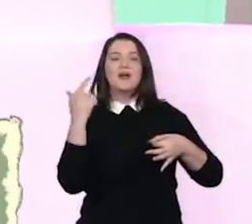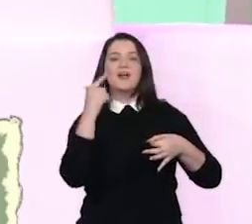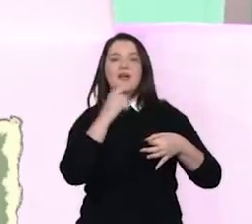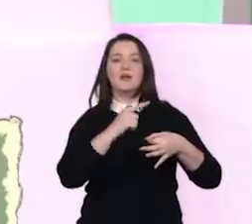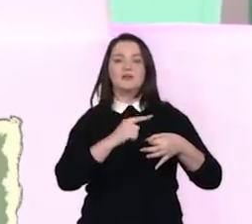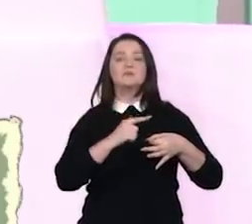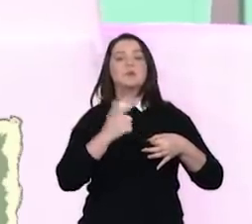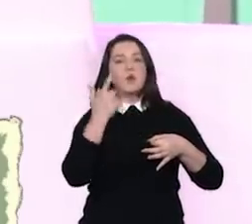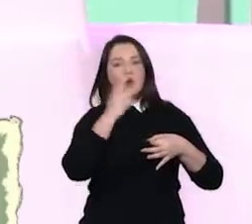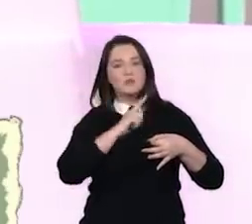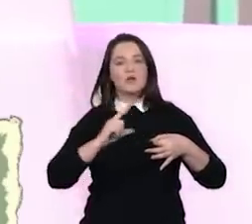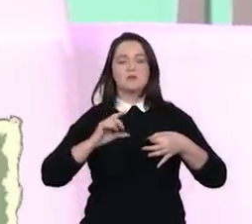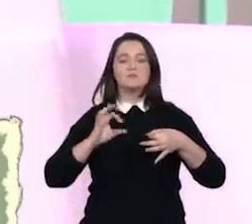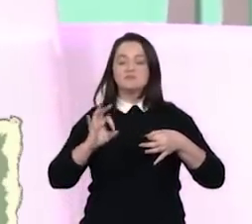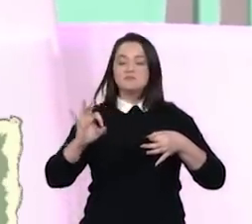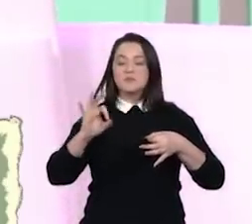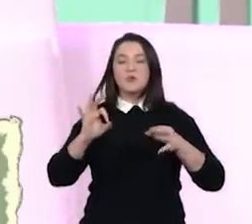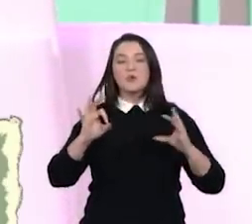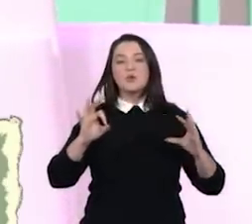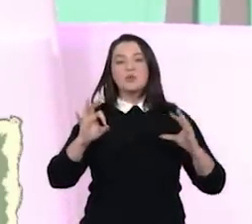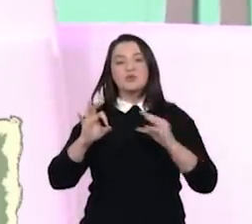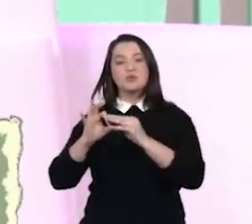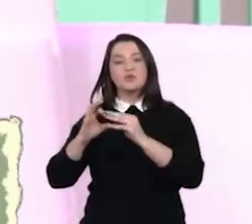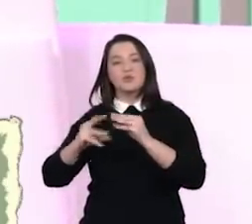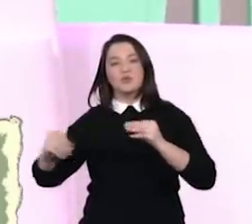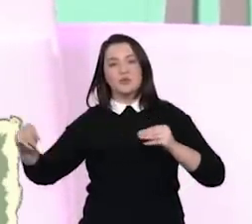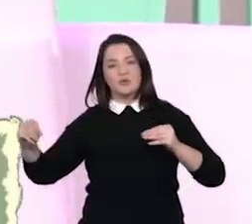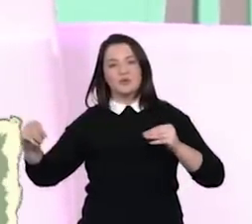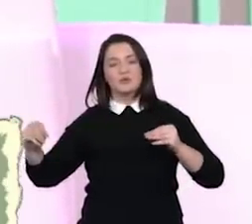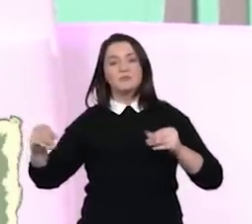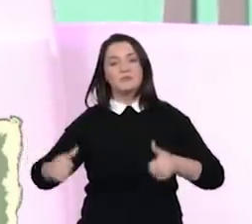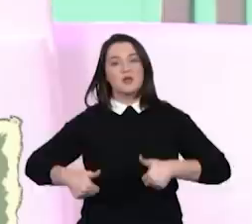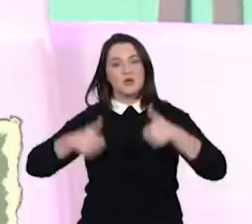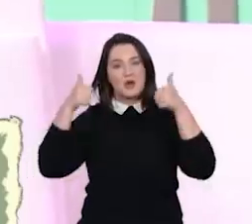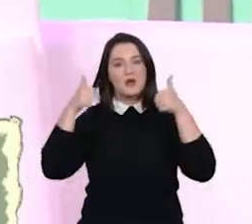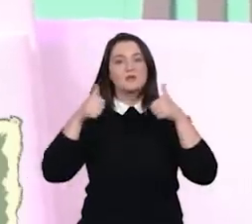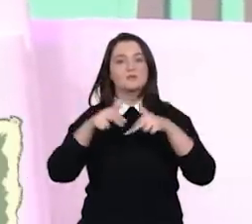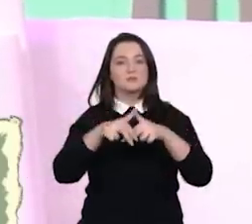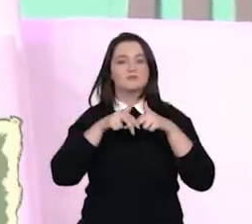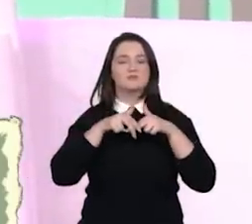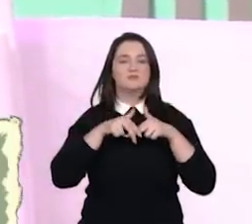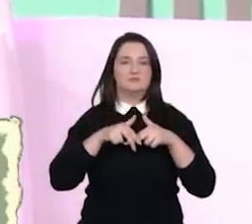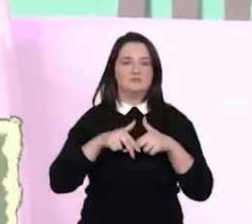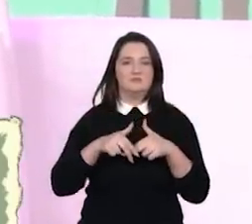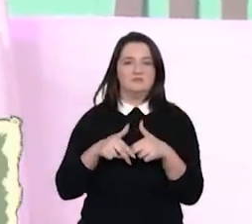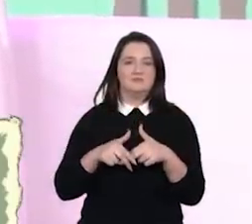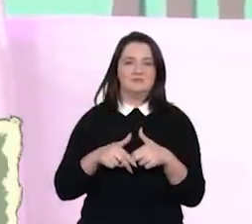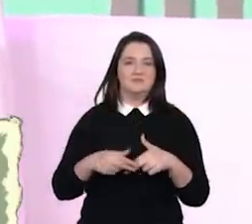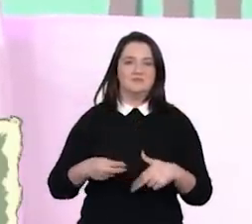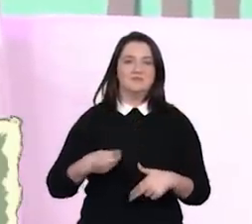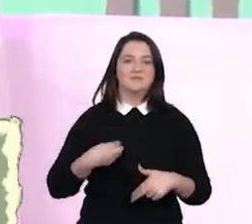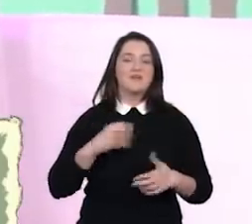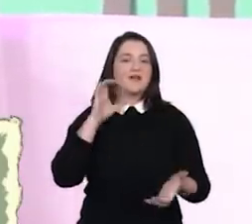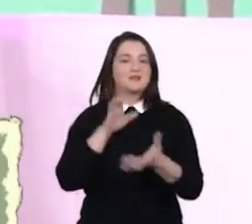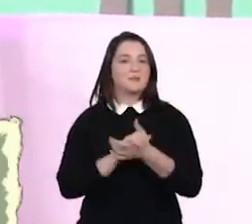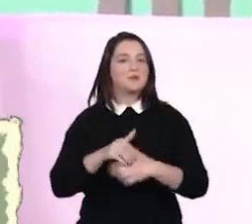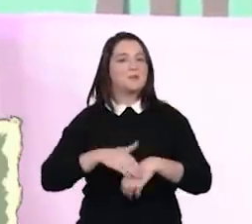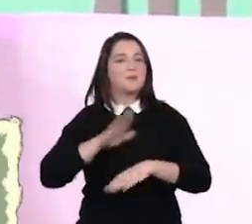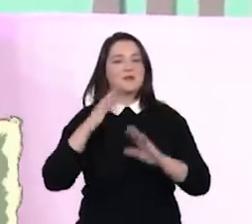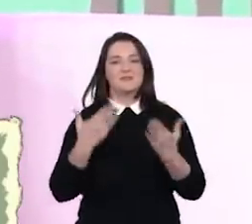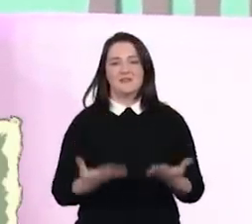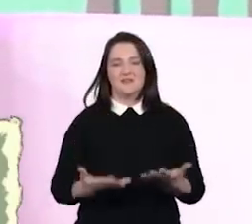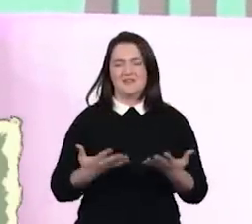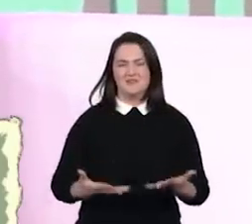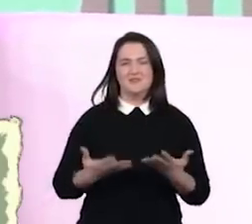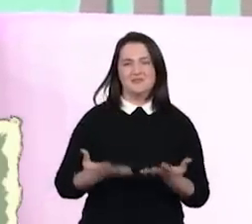ser alcançadas, essas células podem ser melhoradas com a sua escolha de ter um casamento mais leve. Eu sei